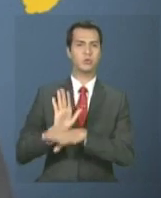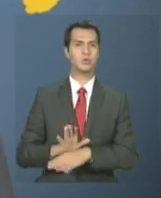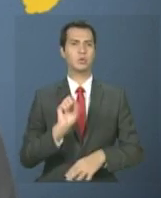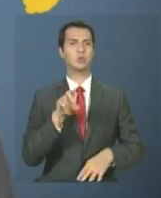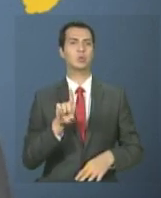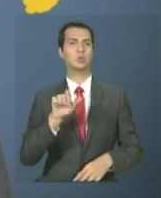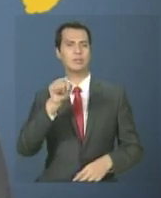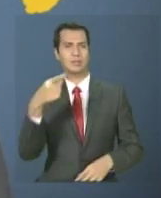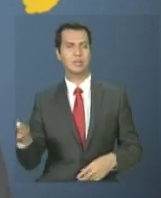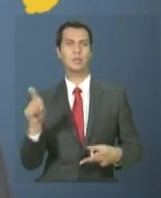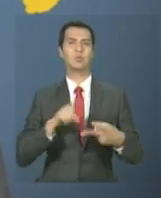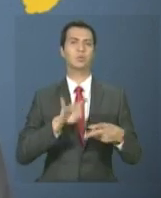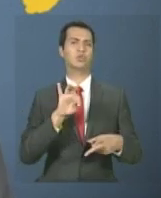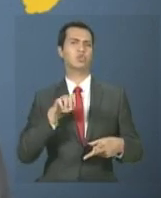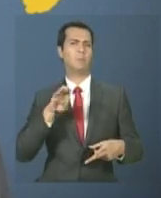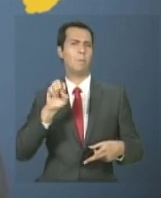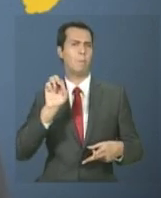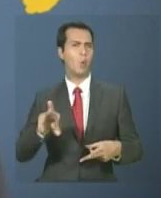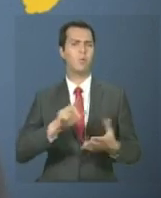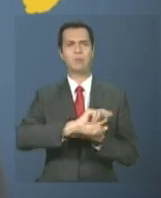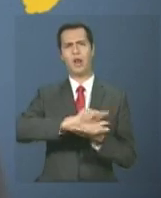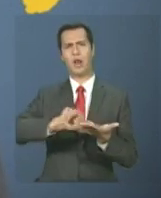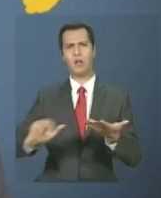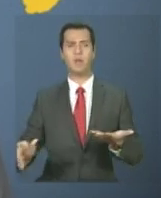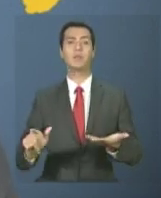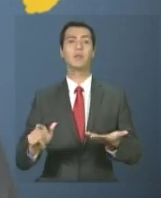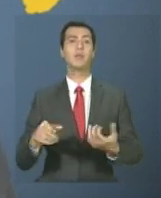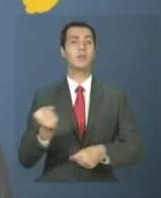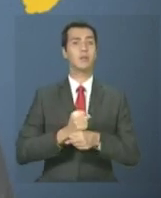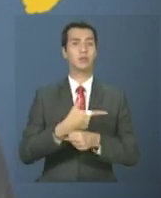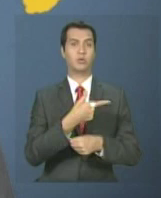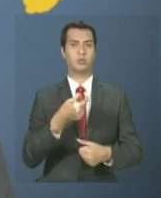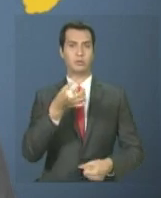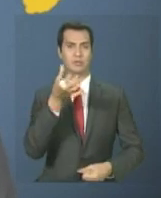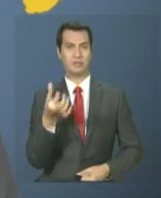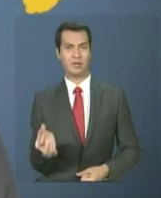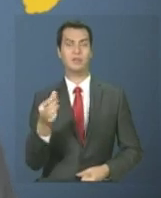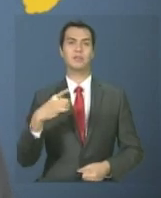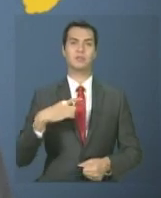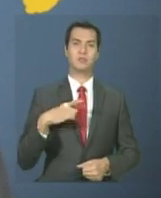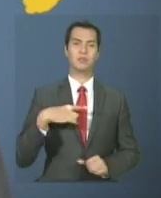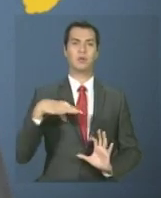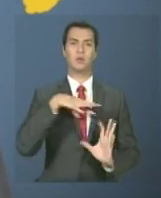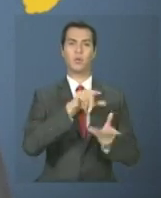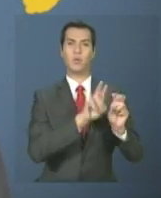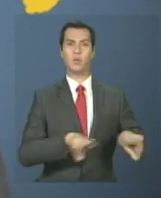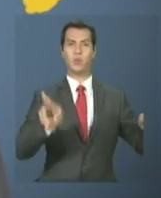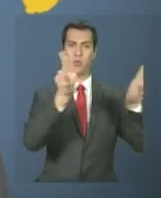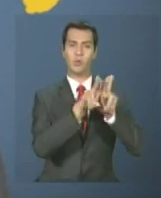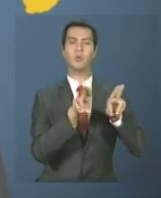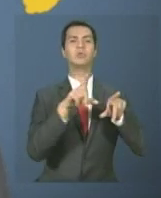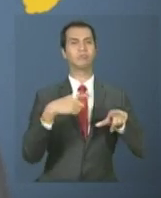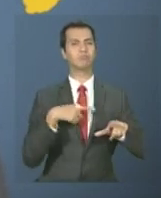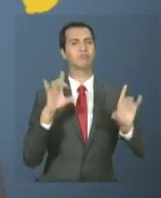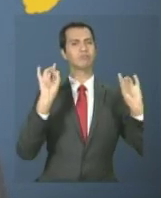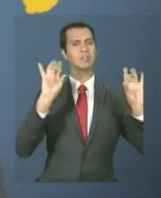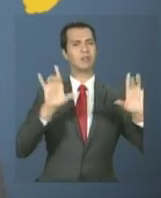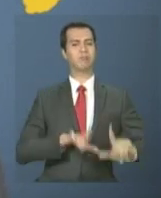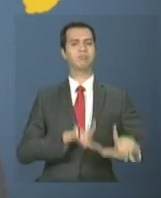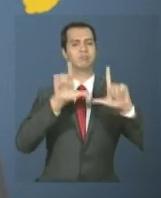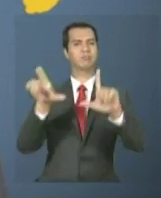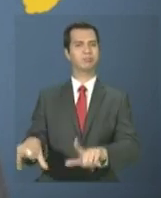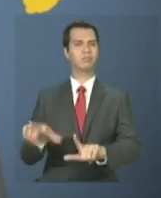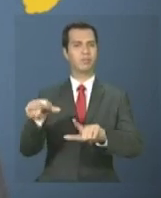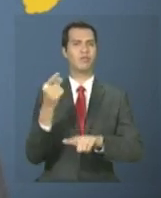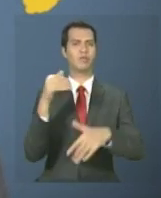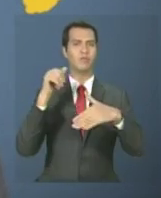Sul. Em 2006, o fundo foi premiado pela Organização das Nações Unidas como um modelo de cooperação entre países em desenvolvimento